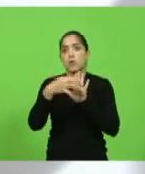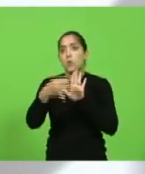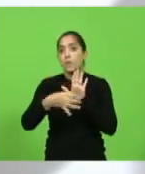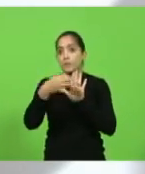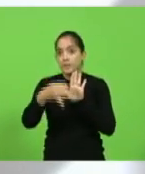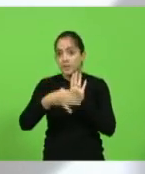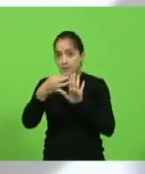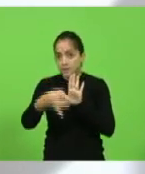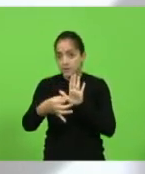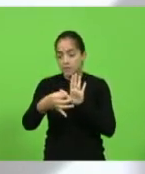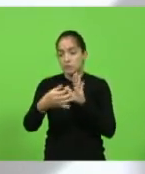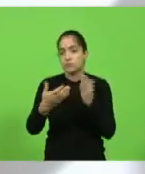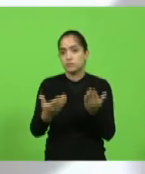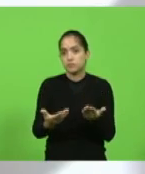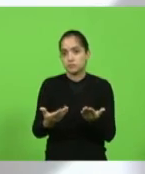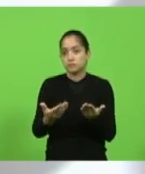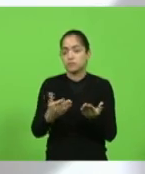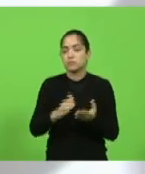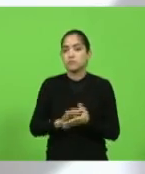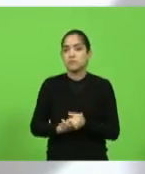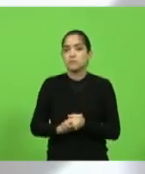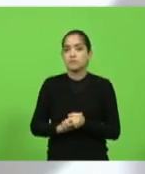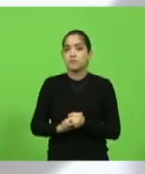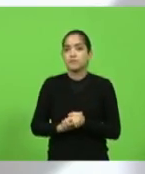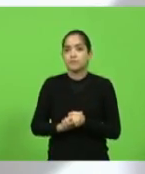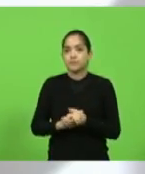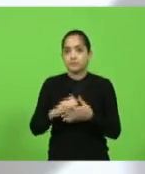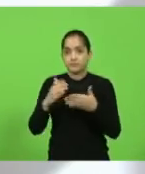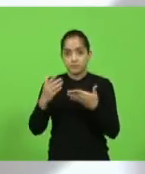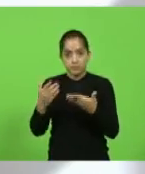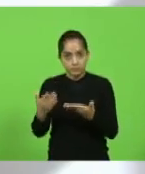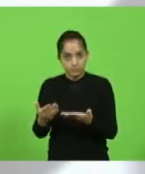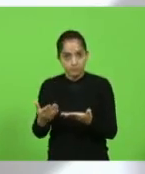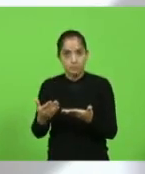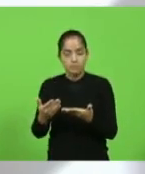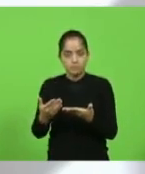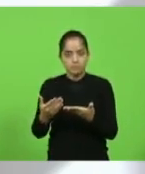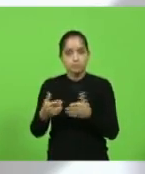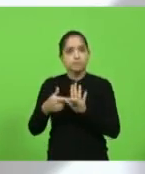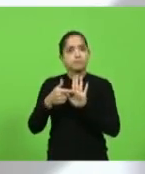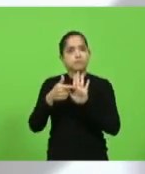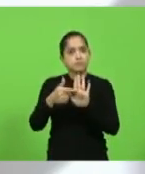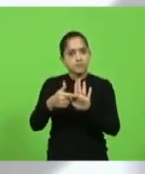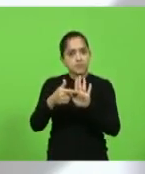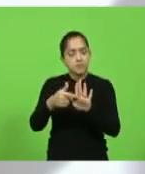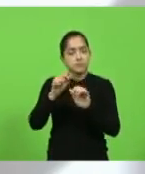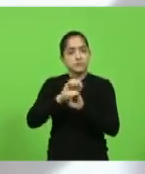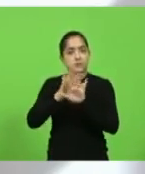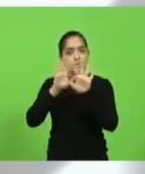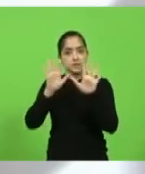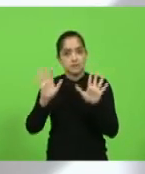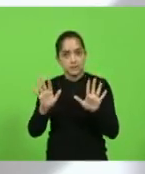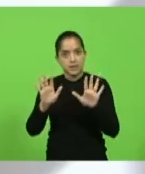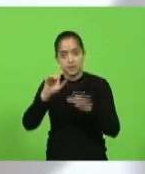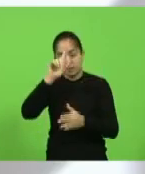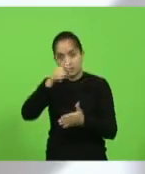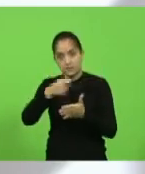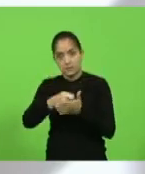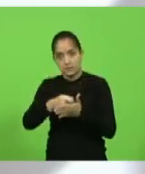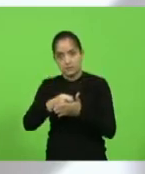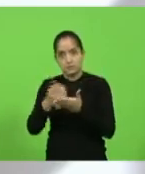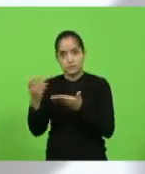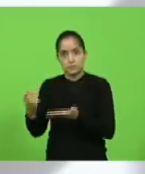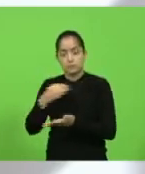mérito da causa. Aliás, ressalva essa contida de forma expressa e clara no corpo da decisão do senhor